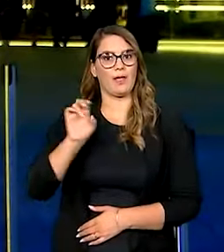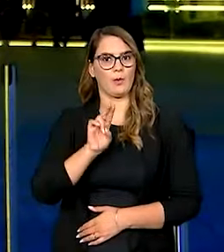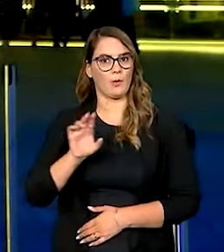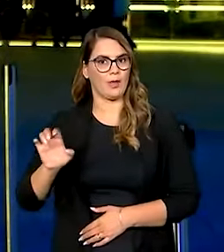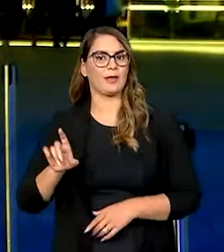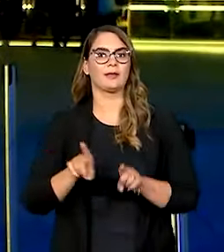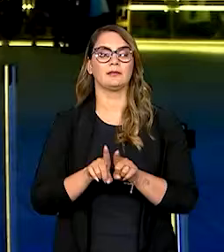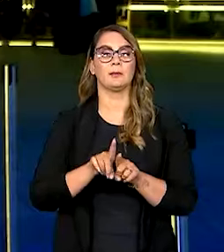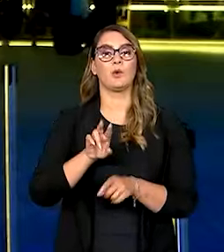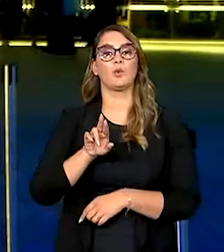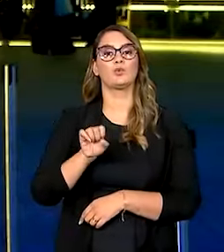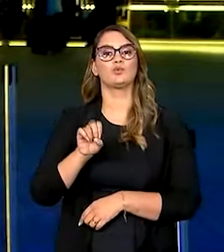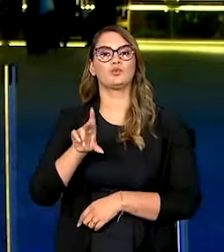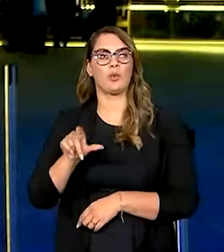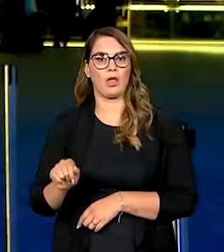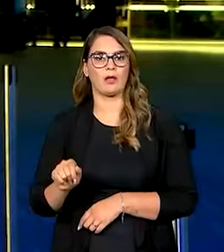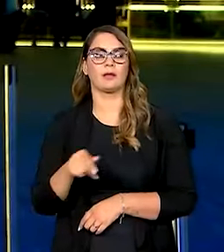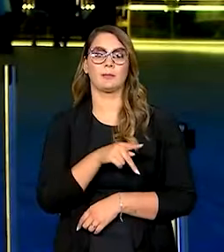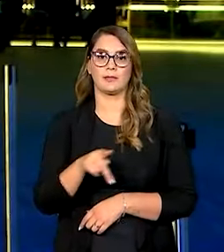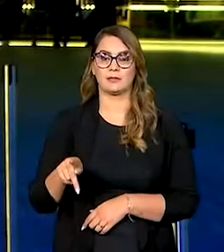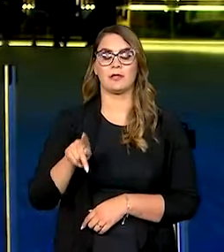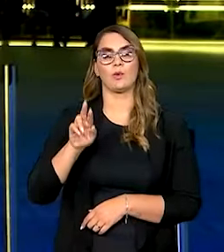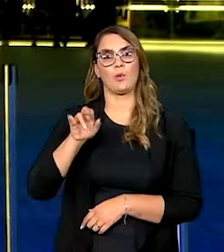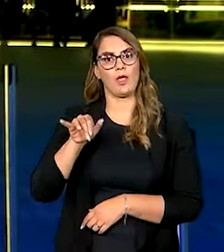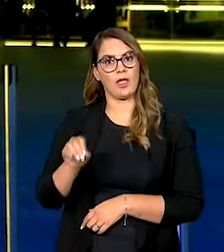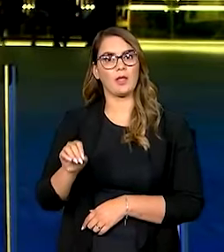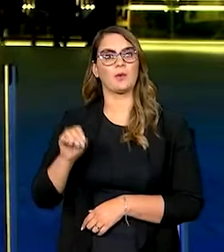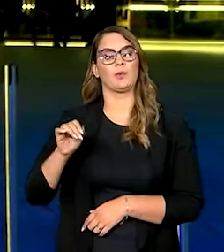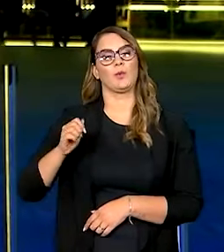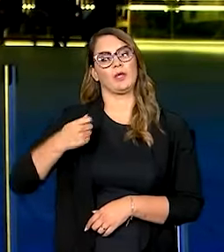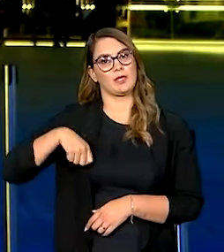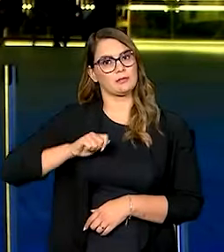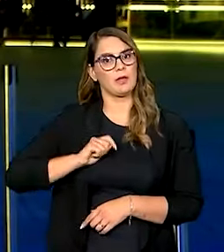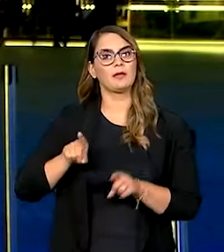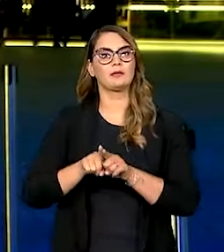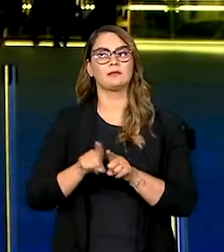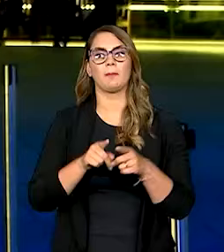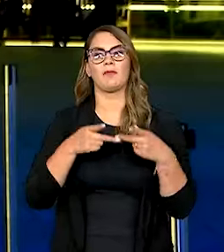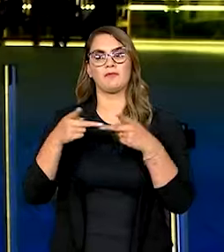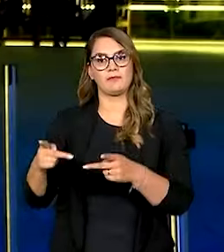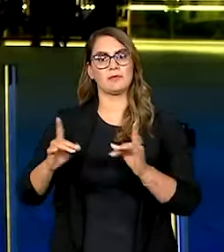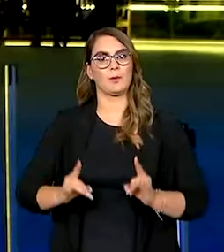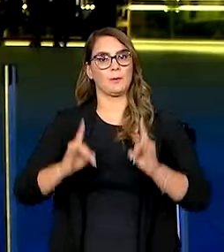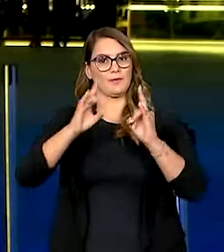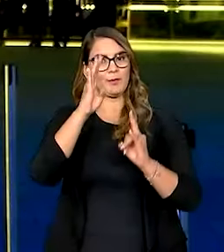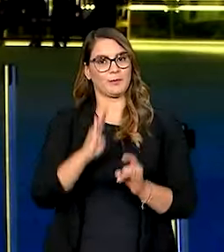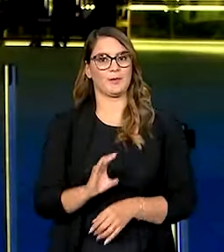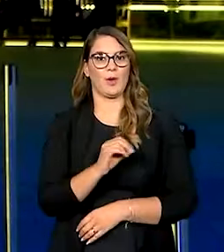e com o presidente do governo do Reino da Espanha, Pedro Sánchez, além da visita ao pavilhão do Brasil